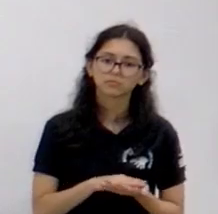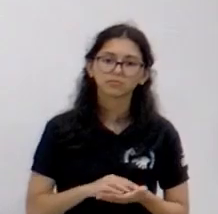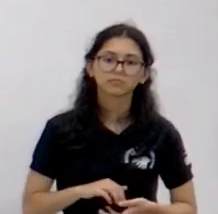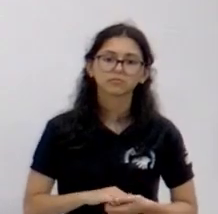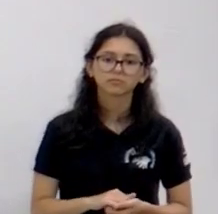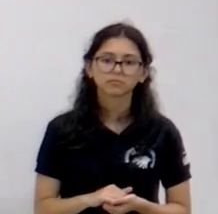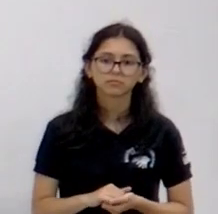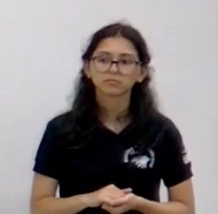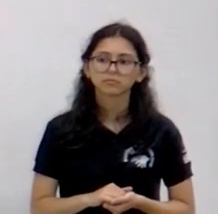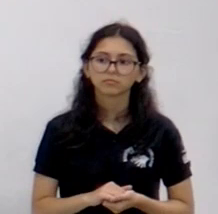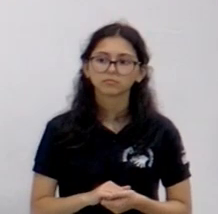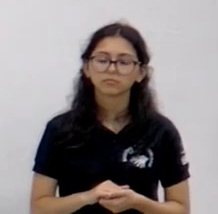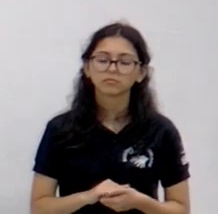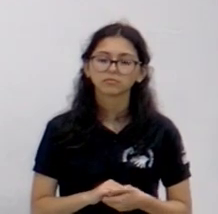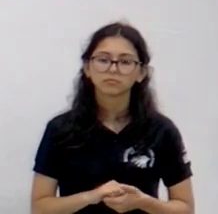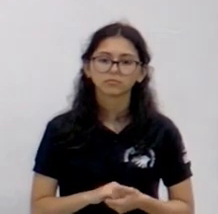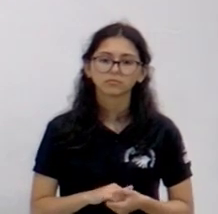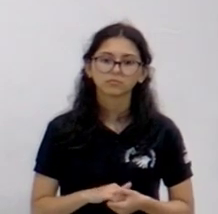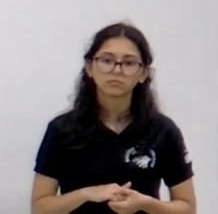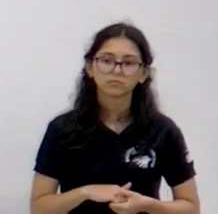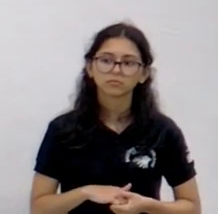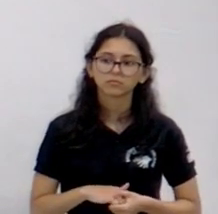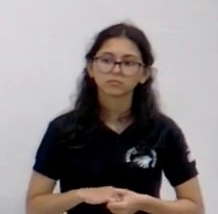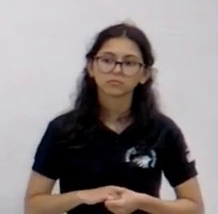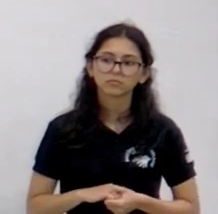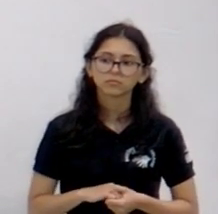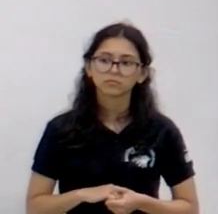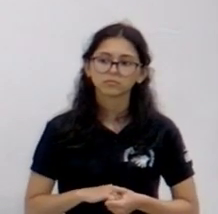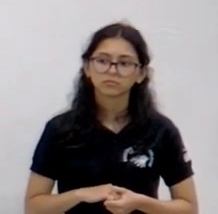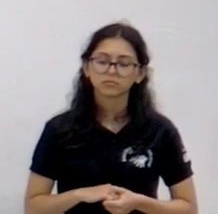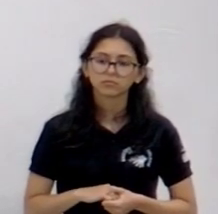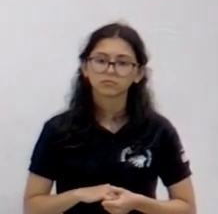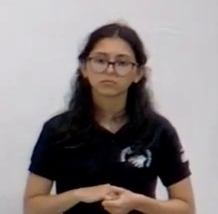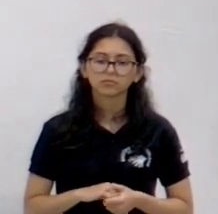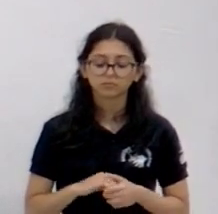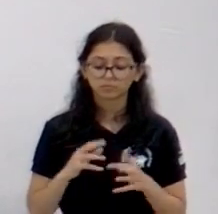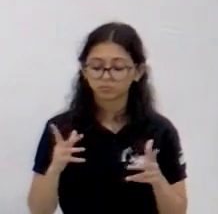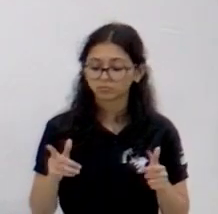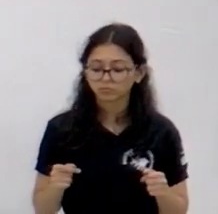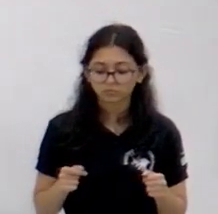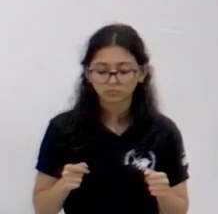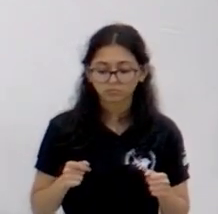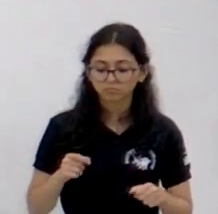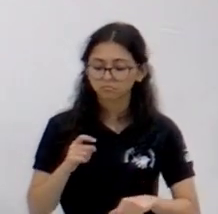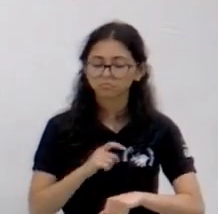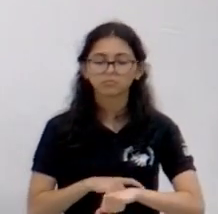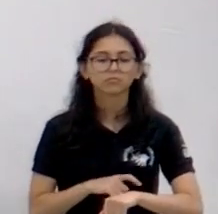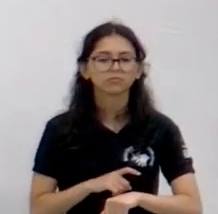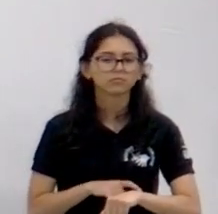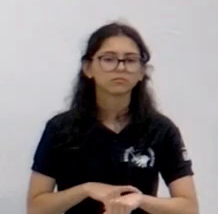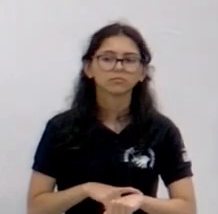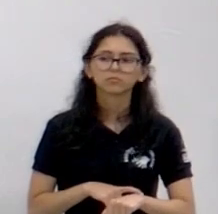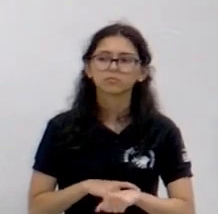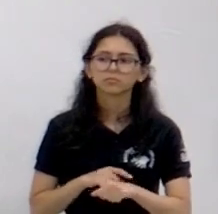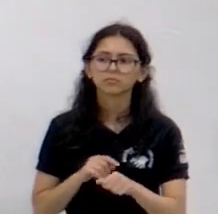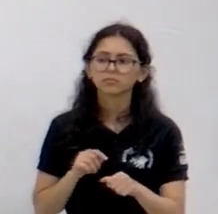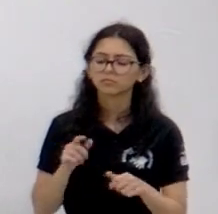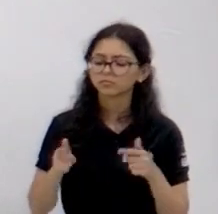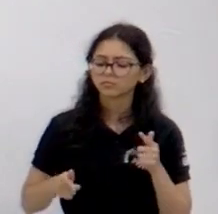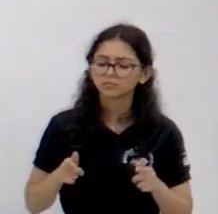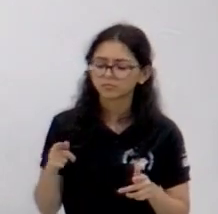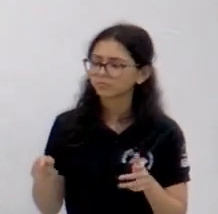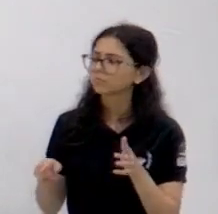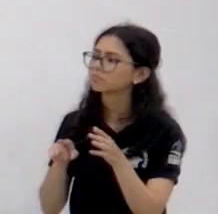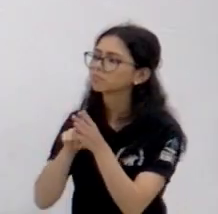Que interessante que no diálogo, sempre diante da argumentação, dos questionamentos coerentes de Gideão, sempre o